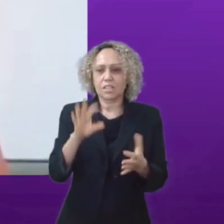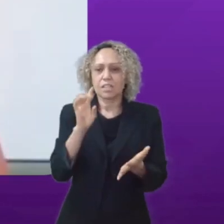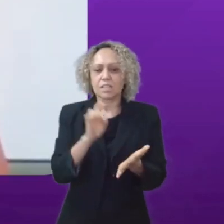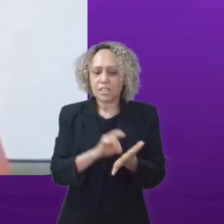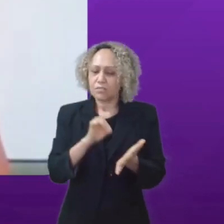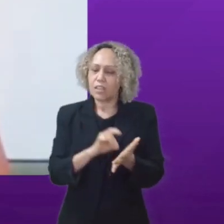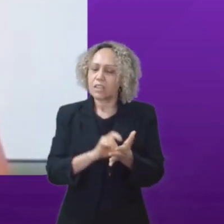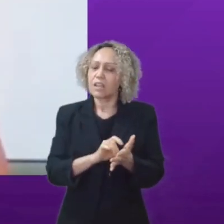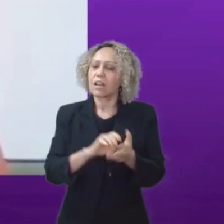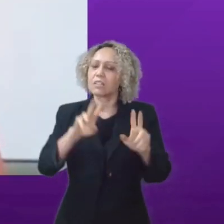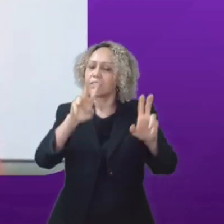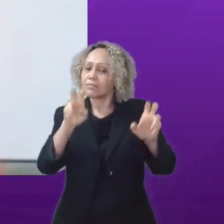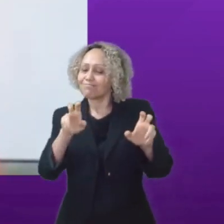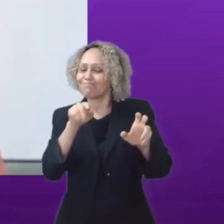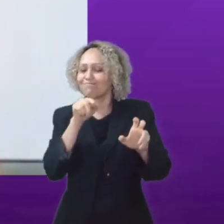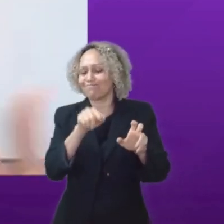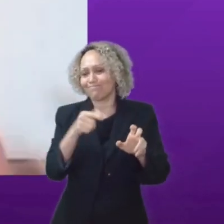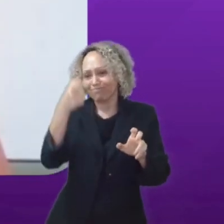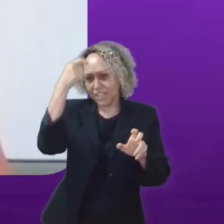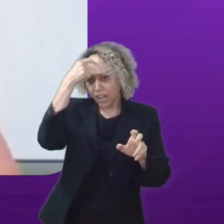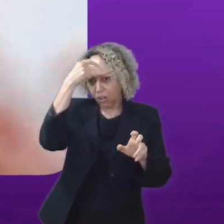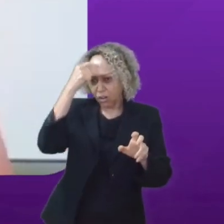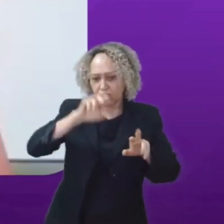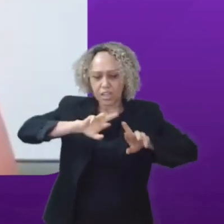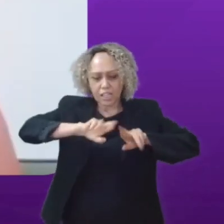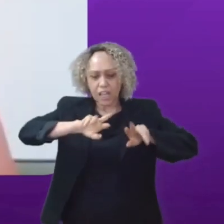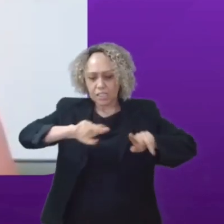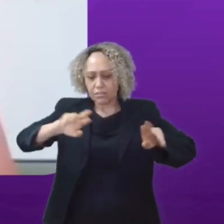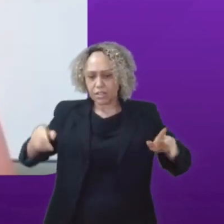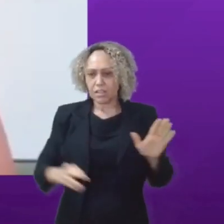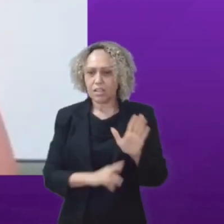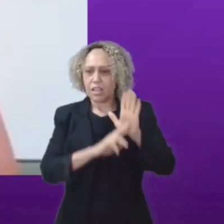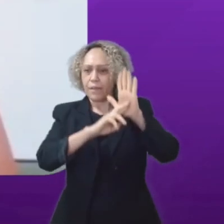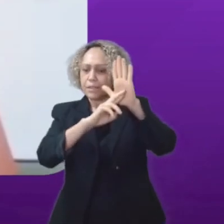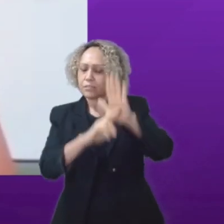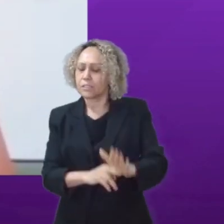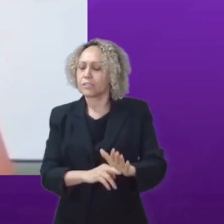abordem essa lógica, né, da diversidade, essa representação da diversidade